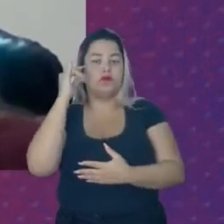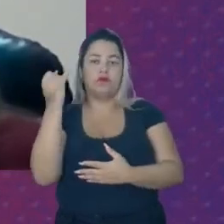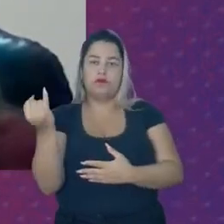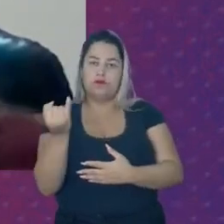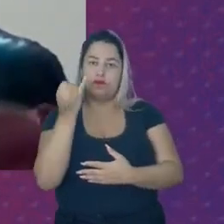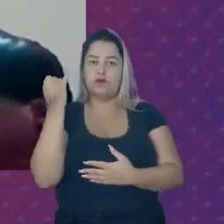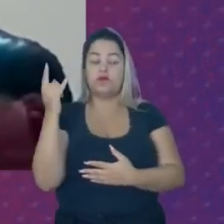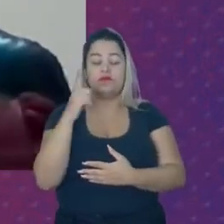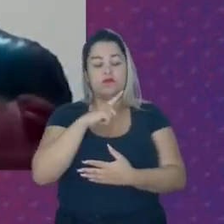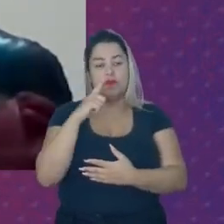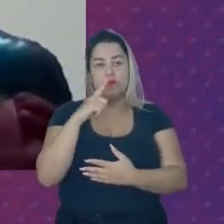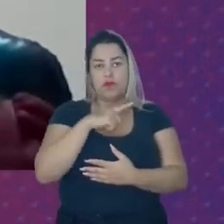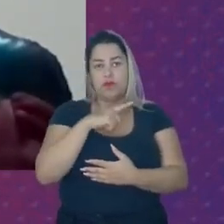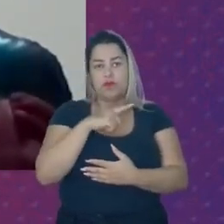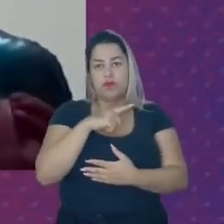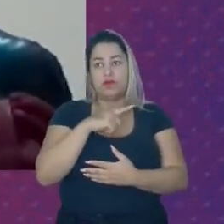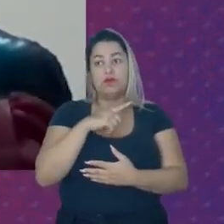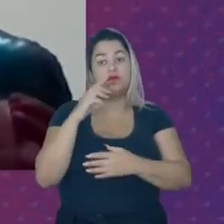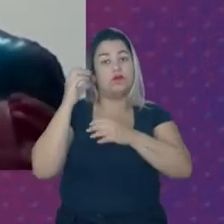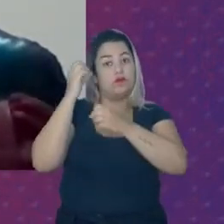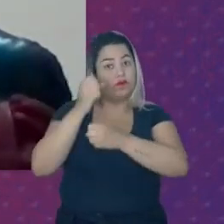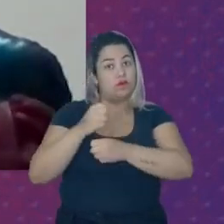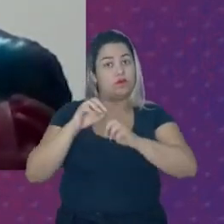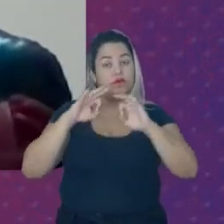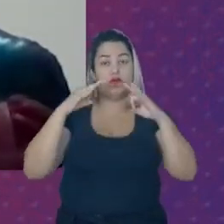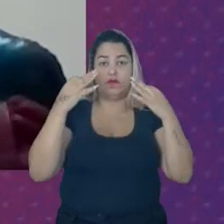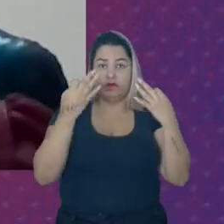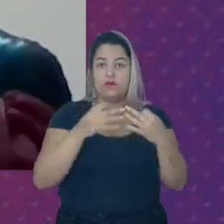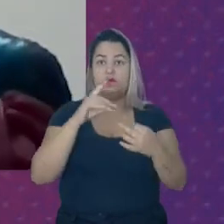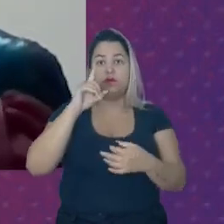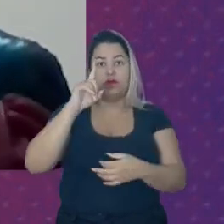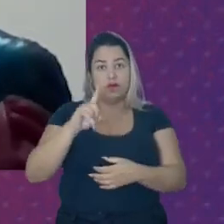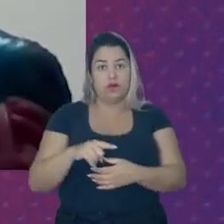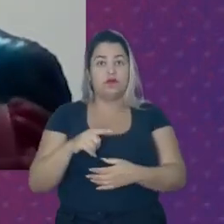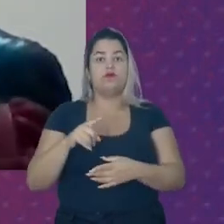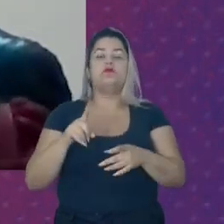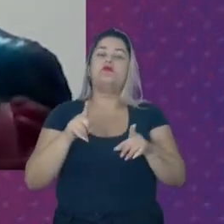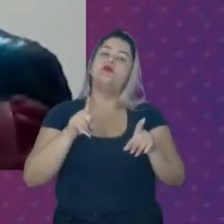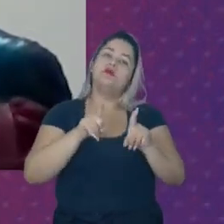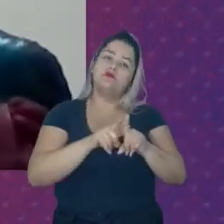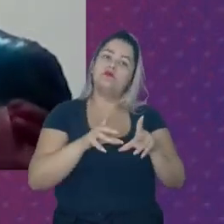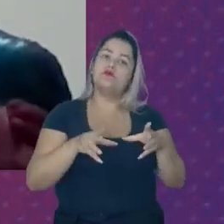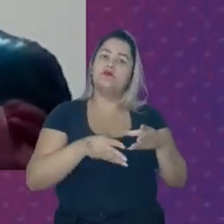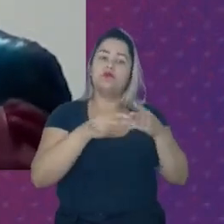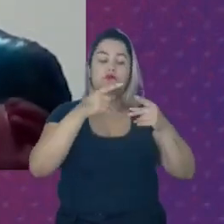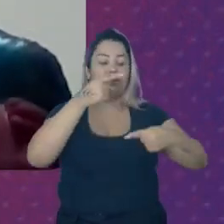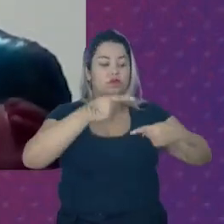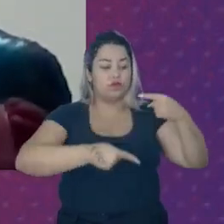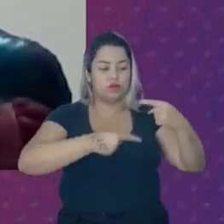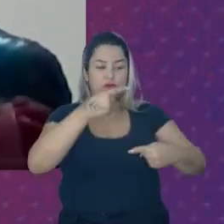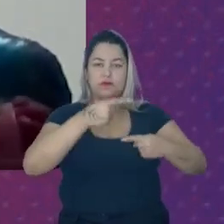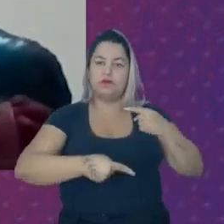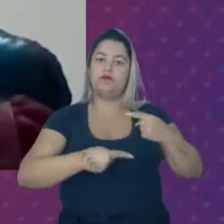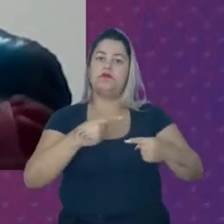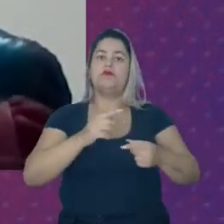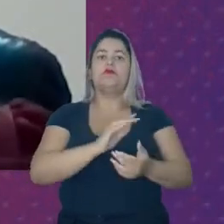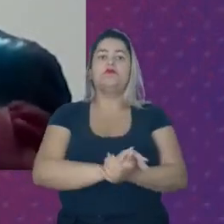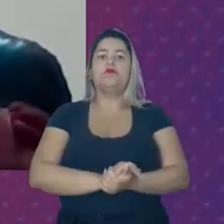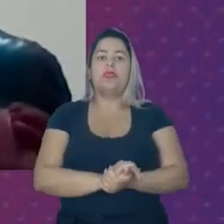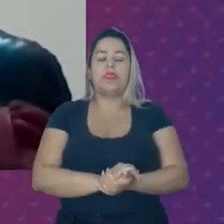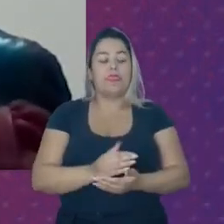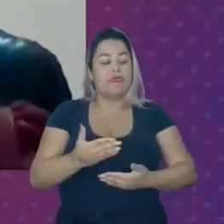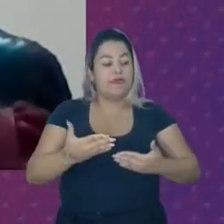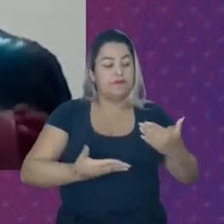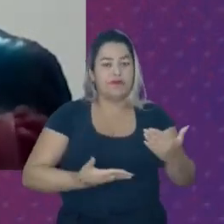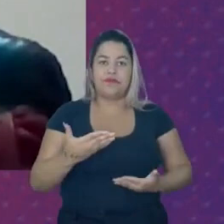importância que tem do Bolsa Família ser esse programa integrado com outras políticas, com os serviços